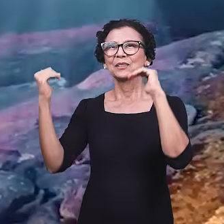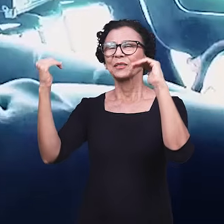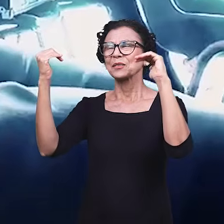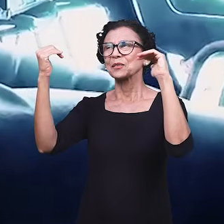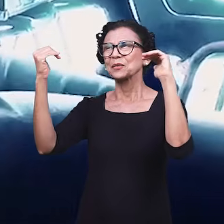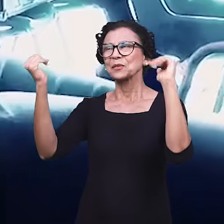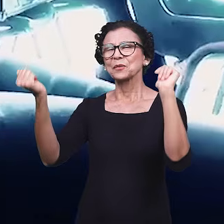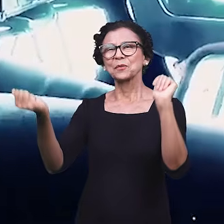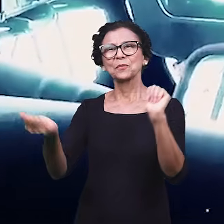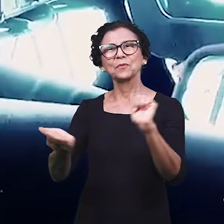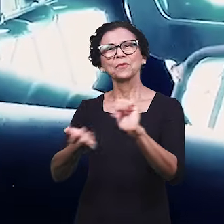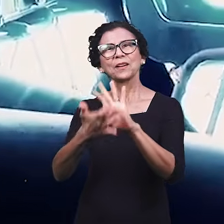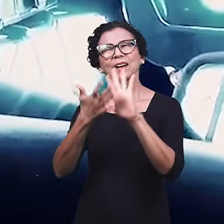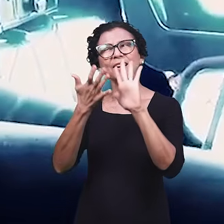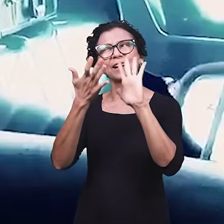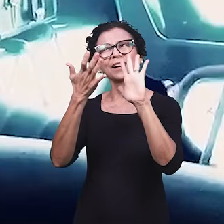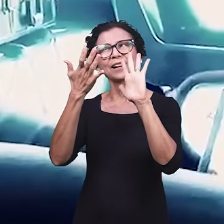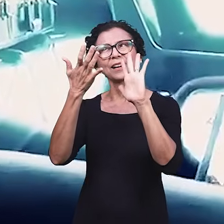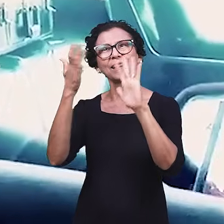é